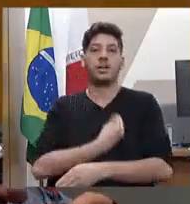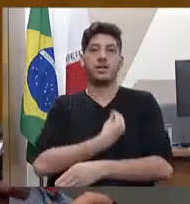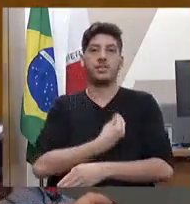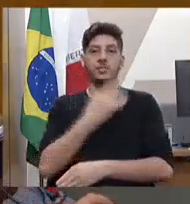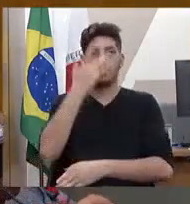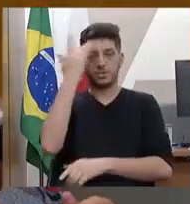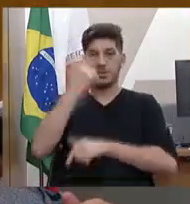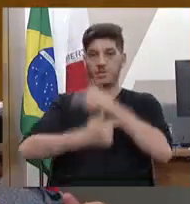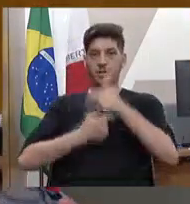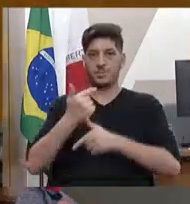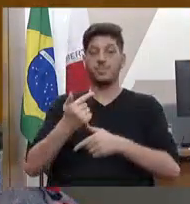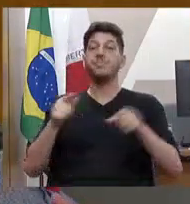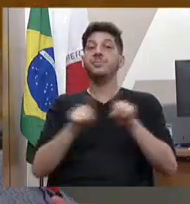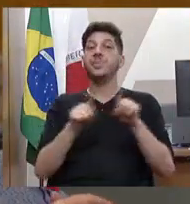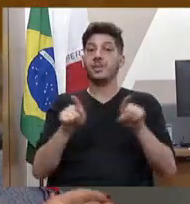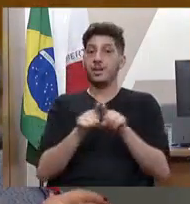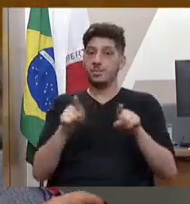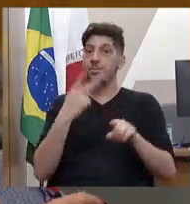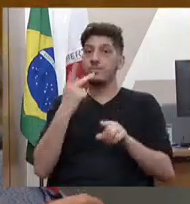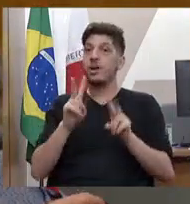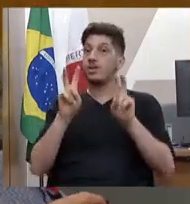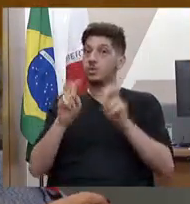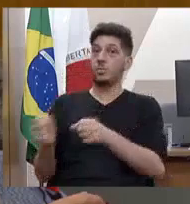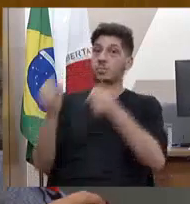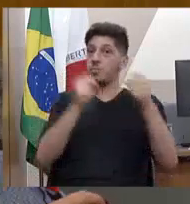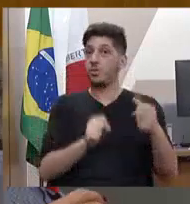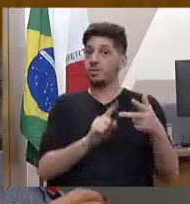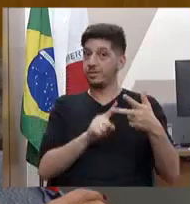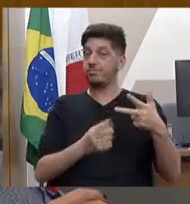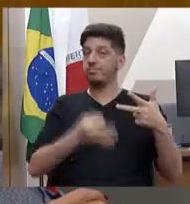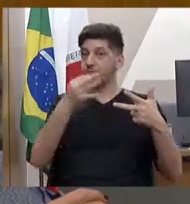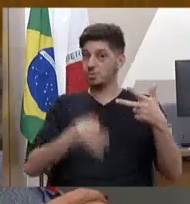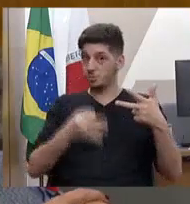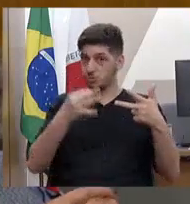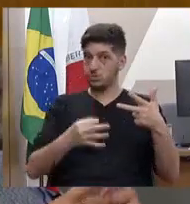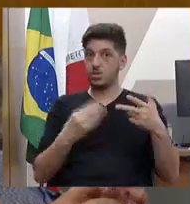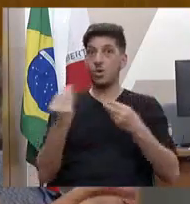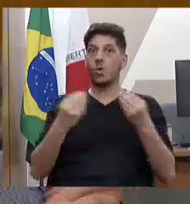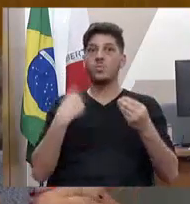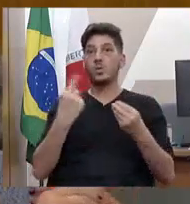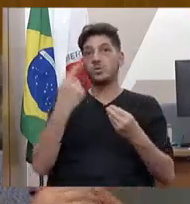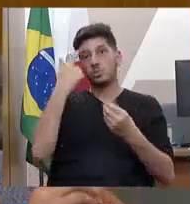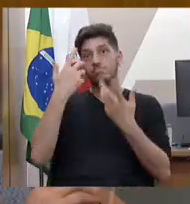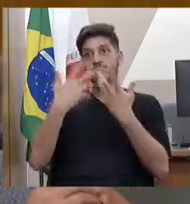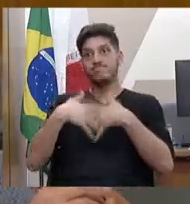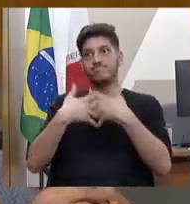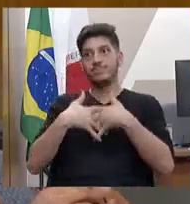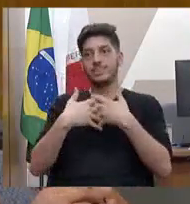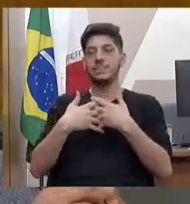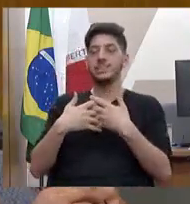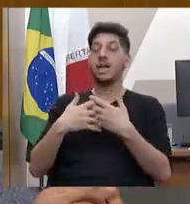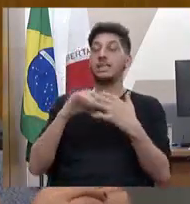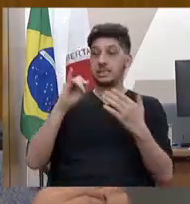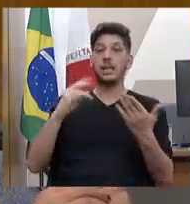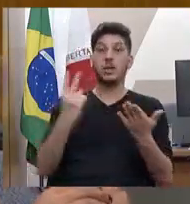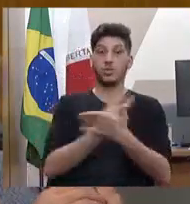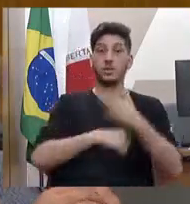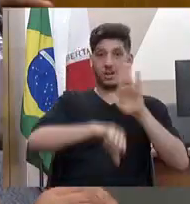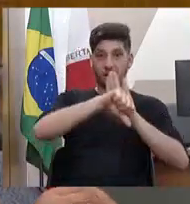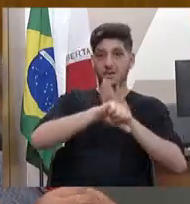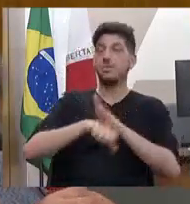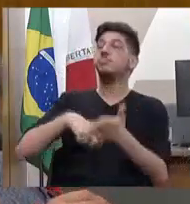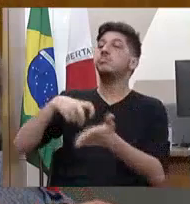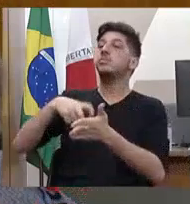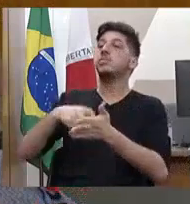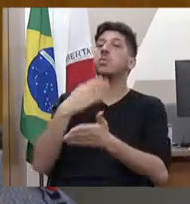trabalhadores e por fim a questão do Poder Judiciário né como que a gente pensa a penalidade de fato do crime com violação de direito